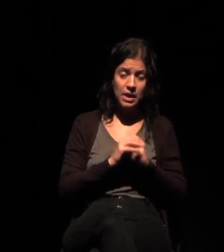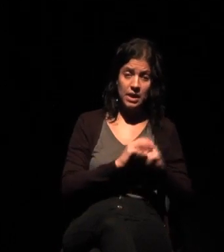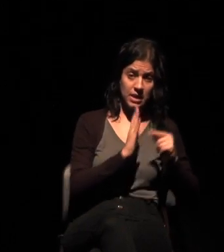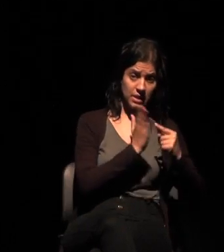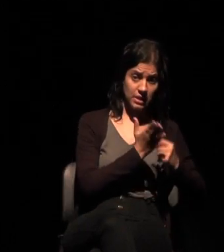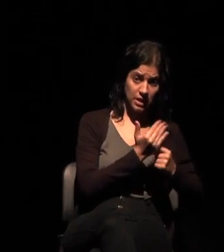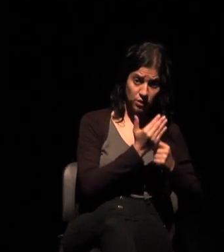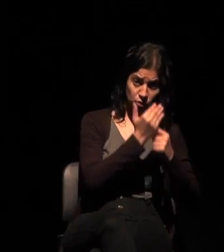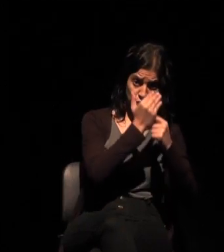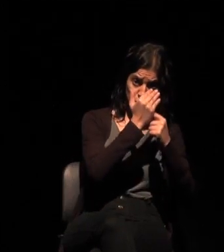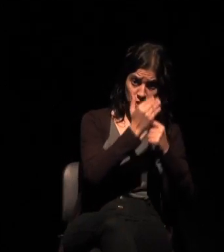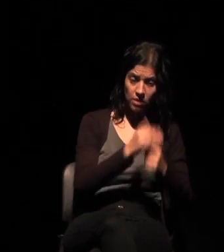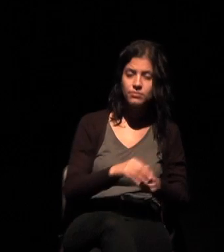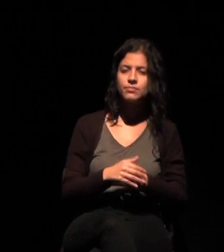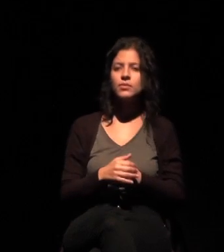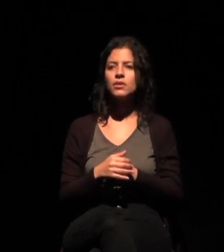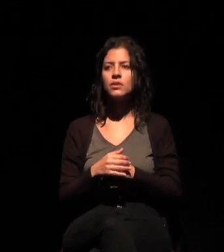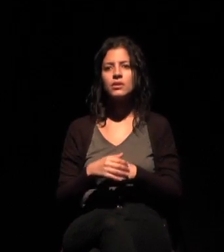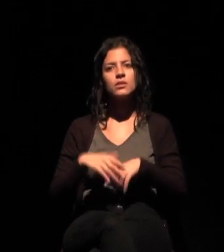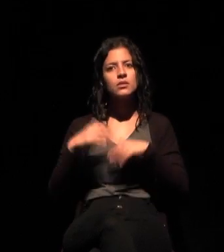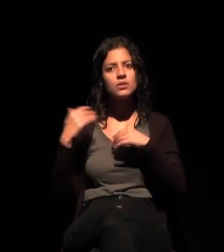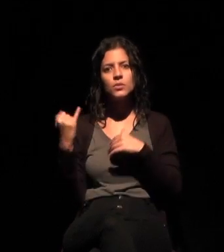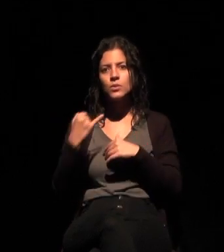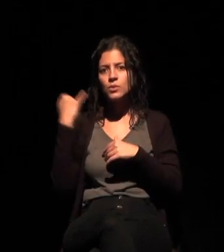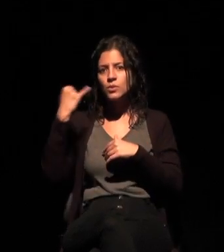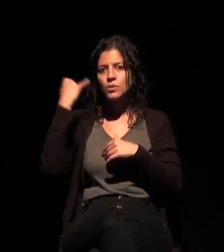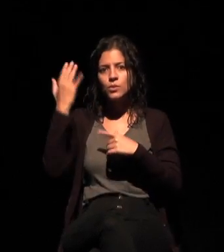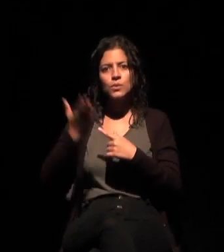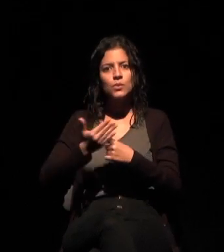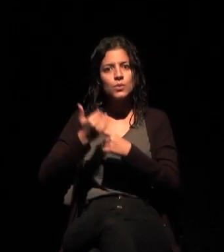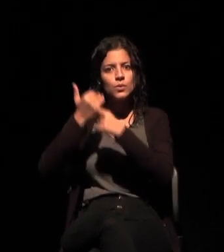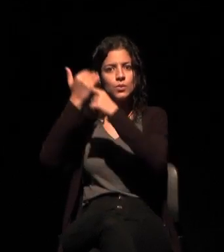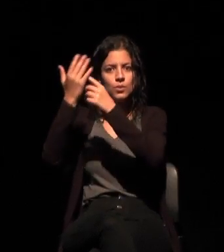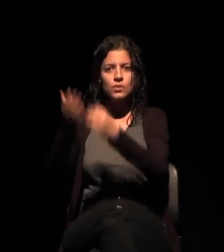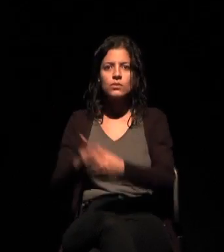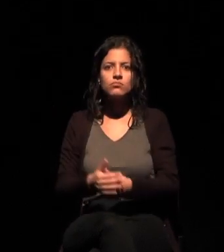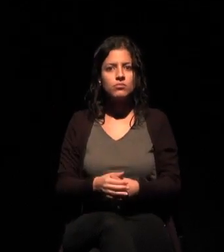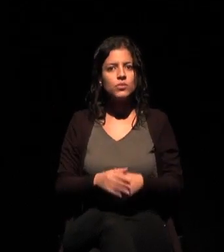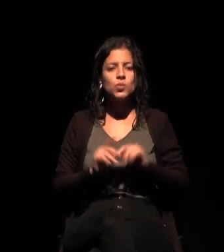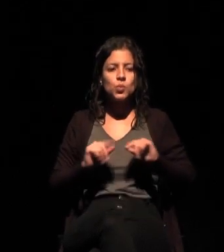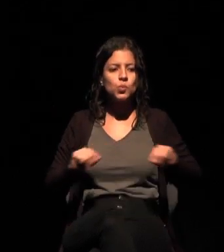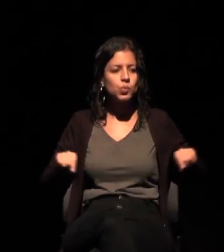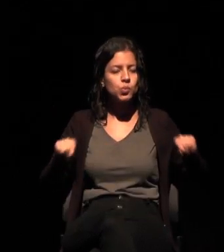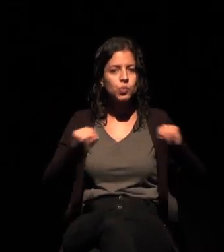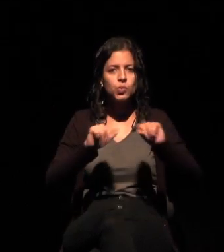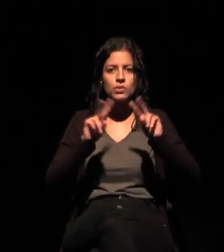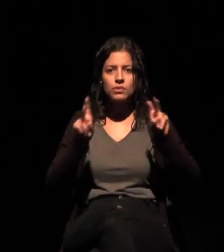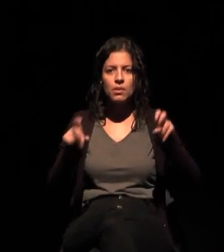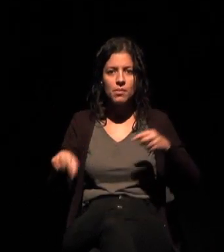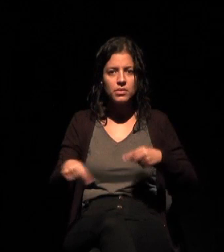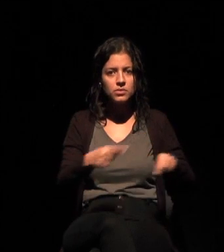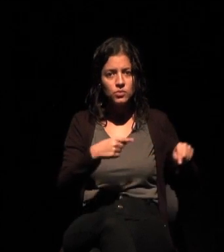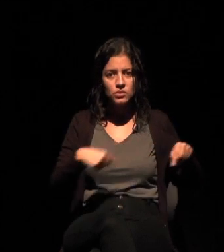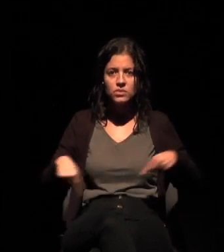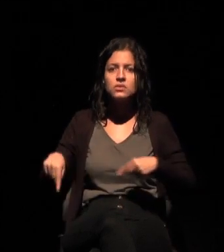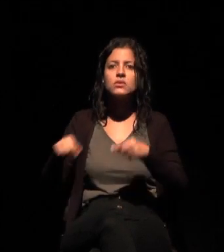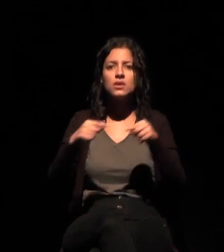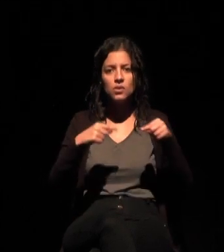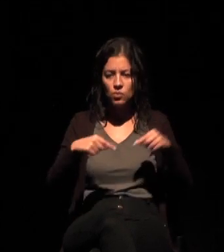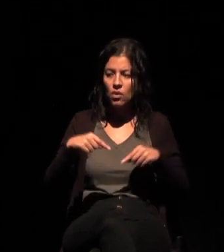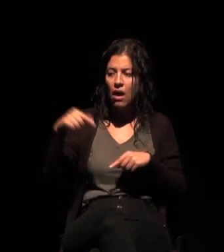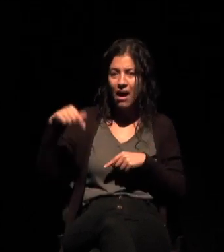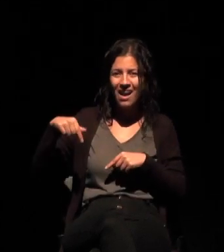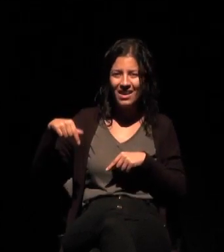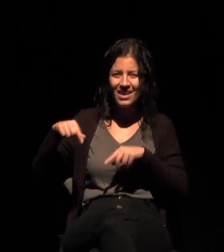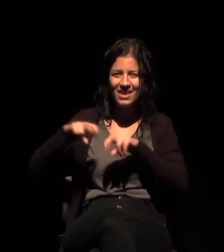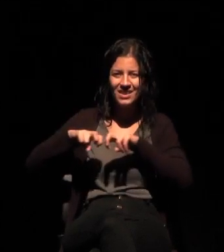valorização da tecnologia e todas as questões que estão à volta dela e tem aqui sigo aqui discutidas por especialistas